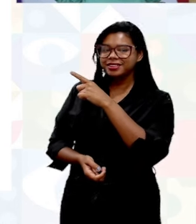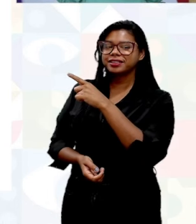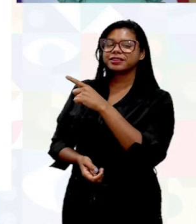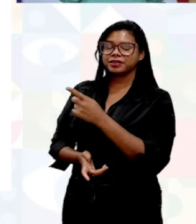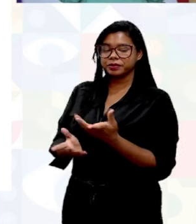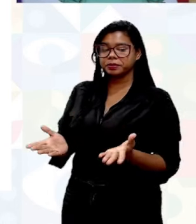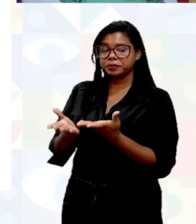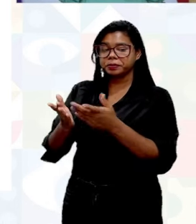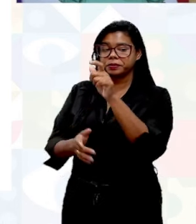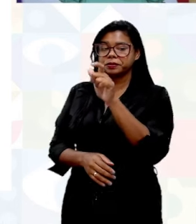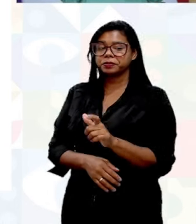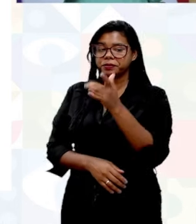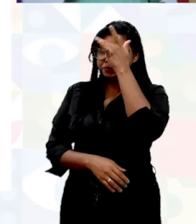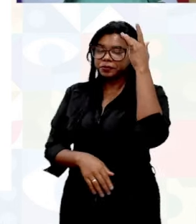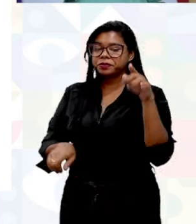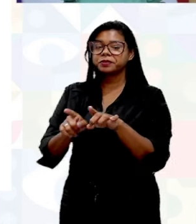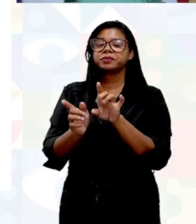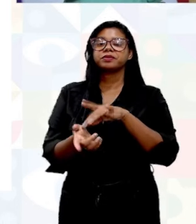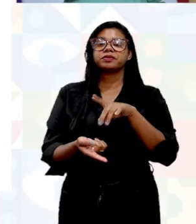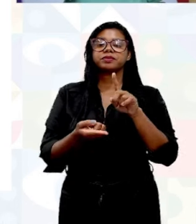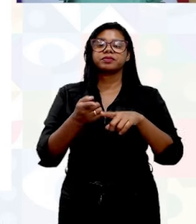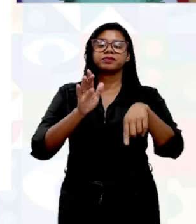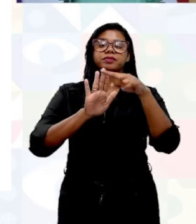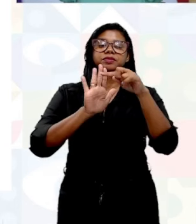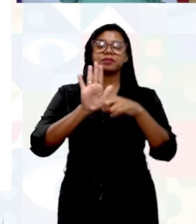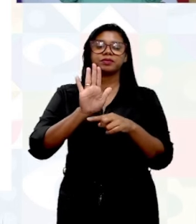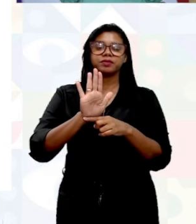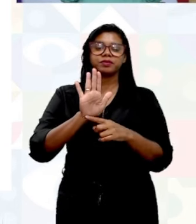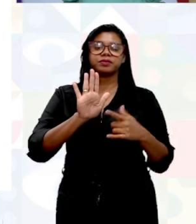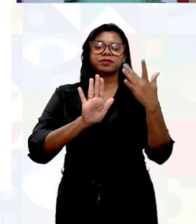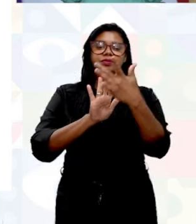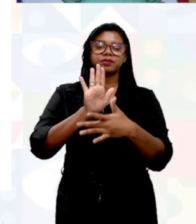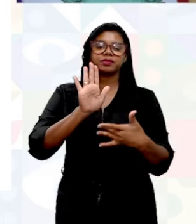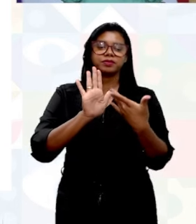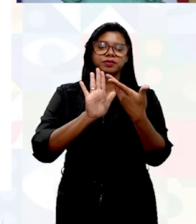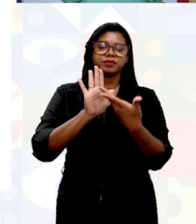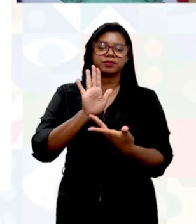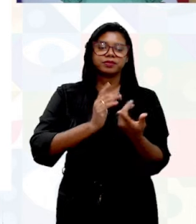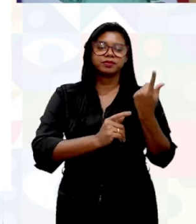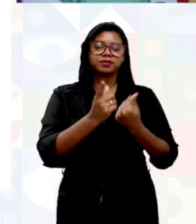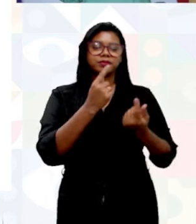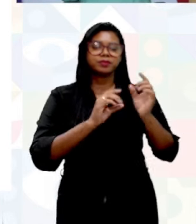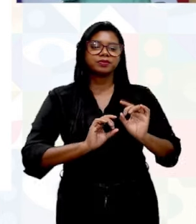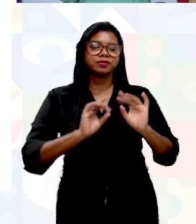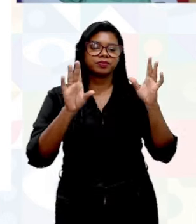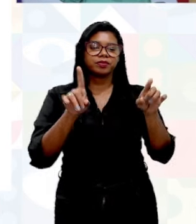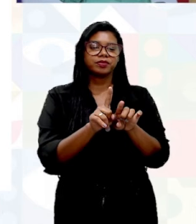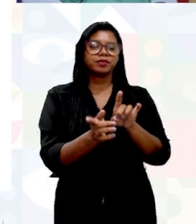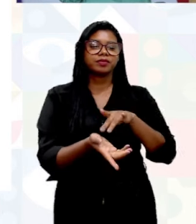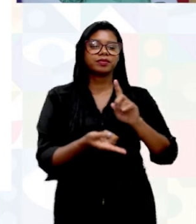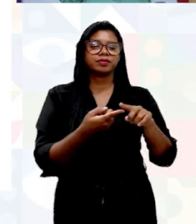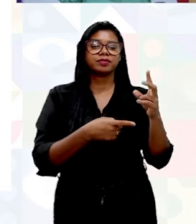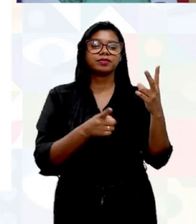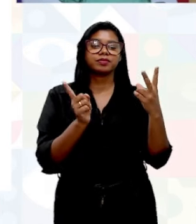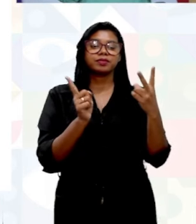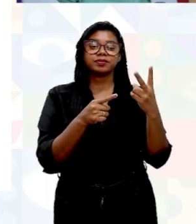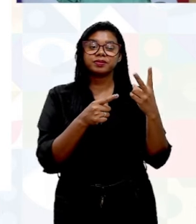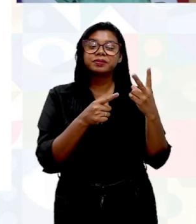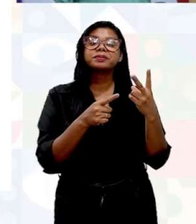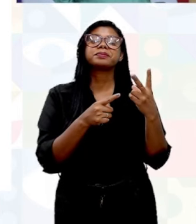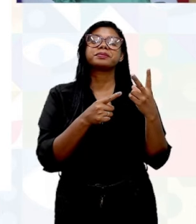clientes através desse planejamento sólido, tá? Na sua negociação. O segundo é o